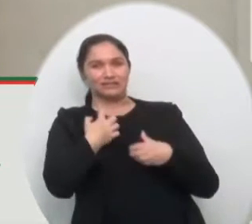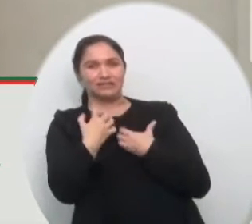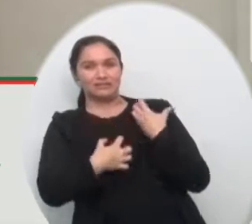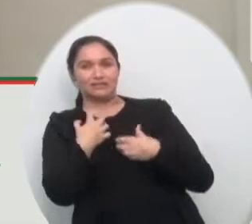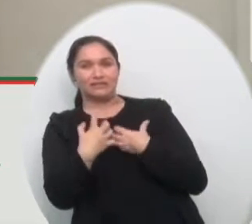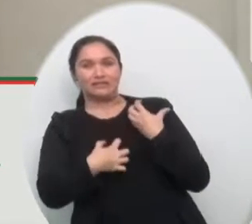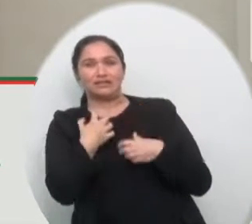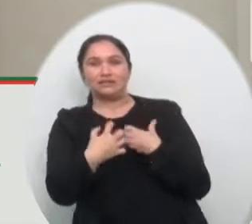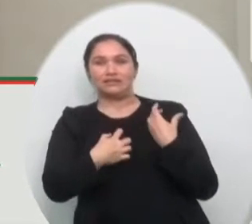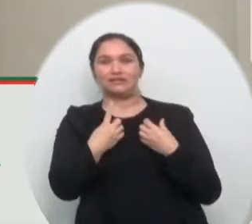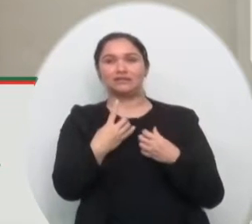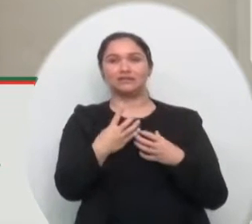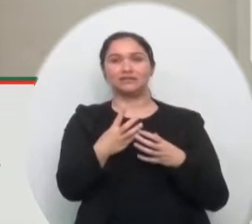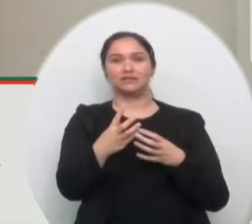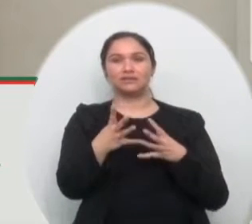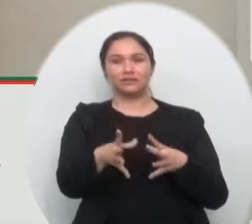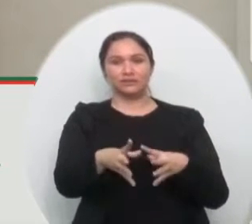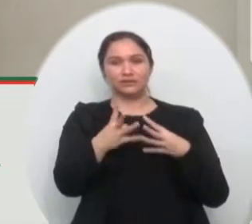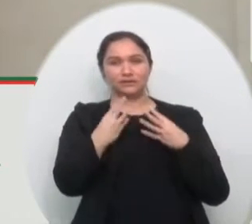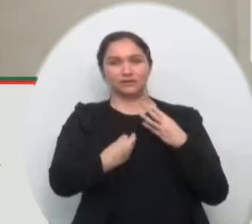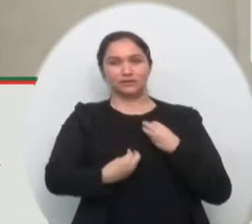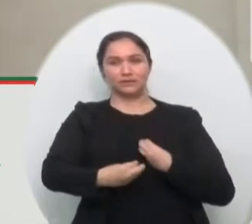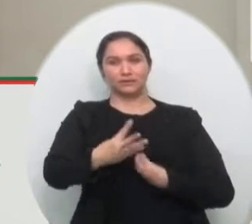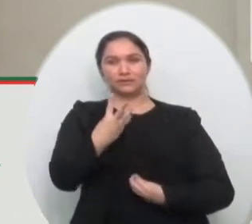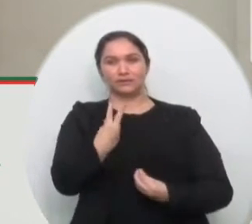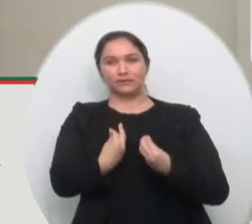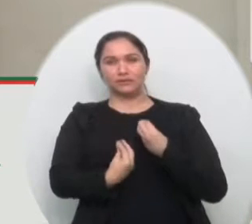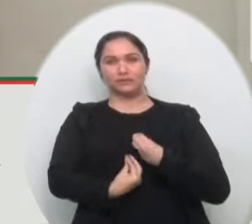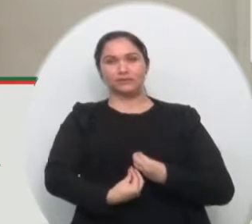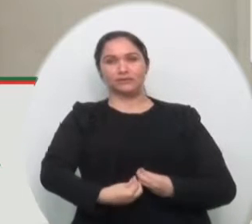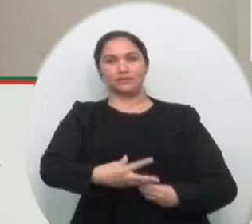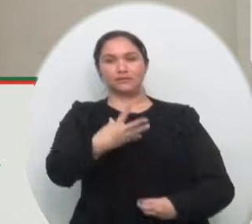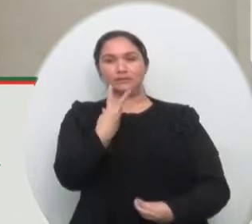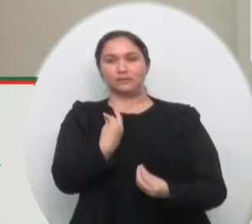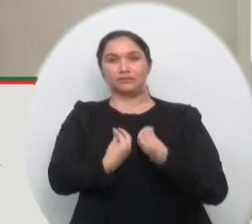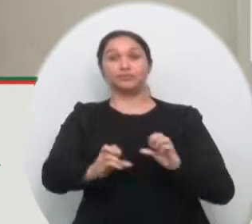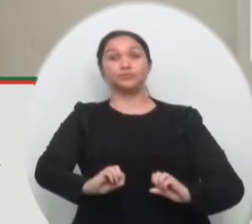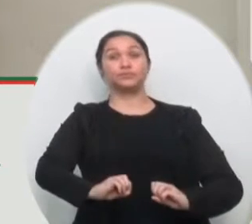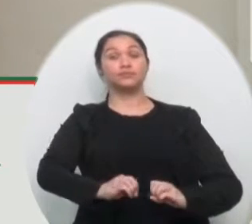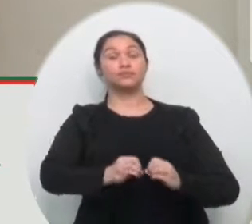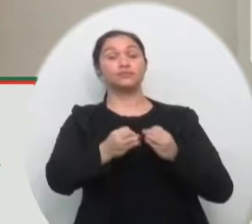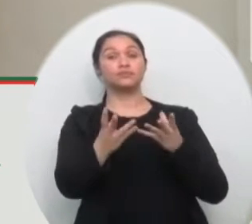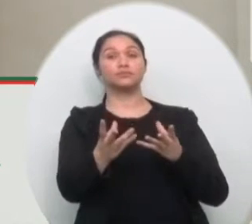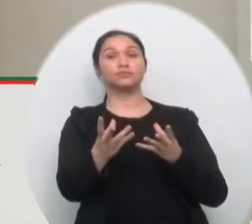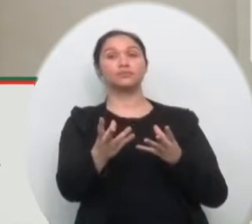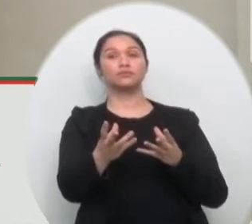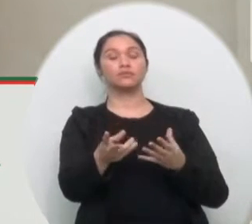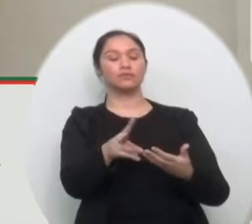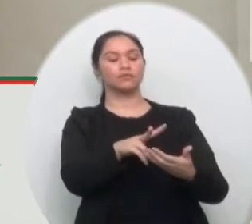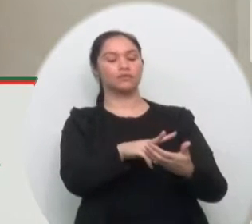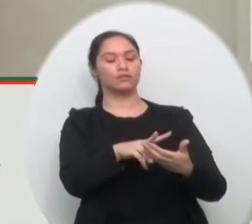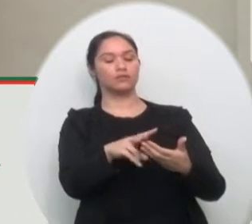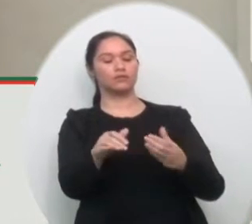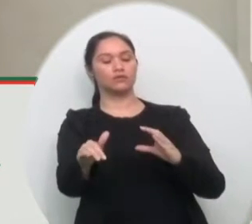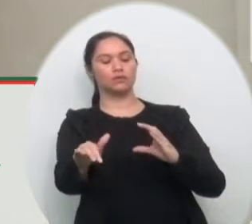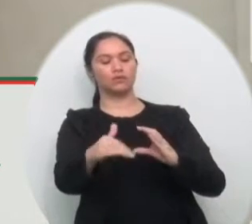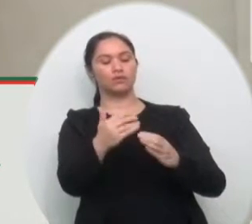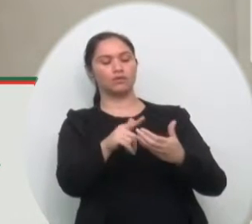de depressão, de tristeza, com aquela mensagem, ela já se sente seguro. E,